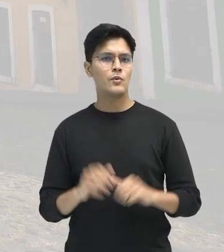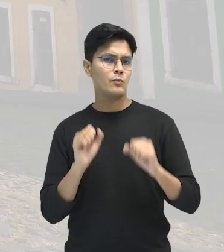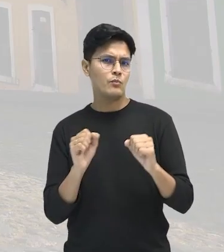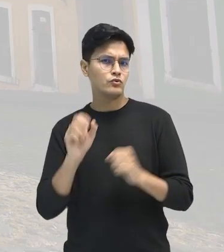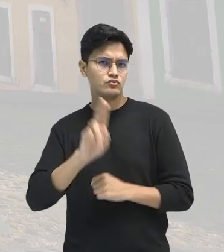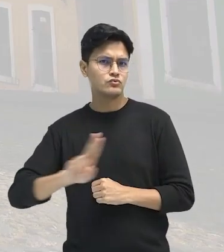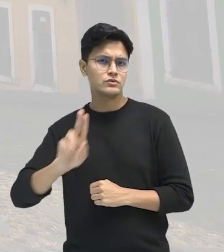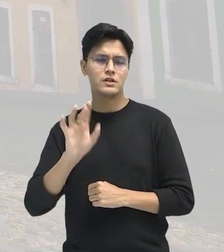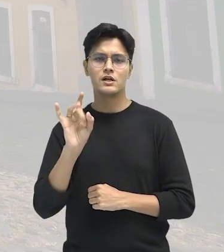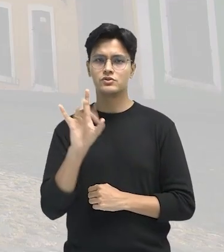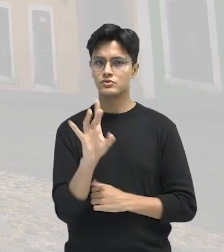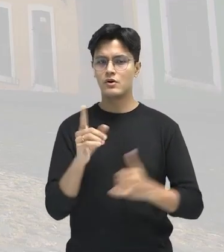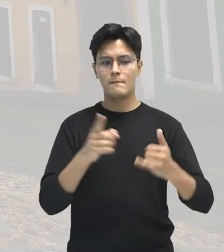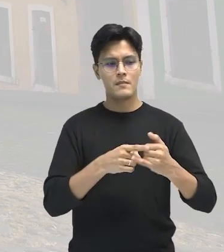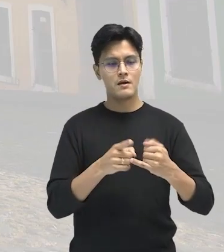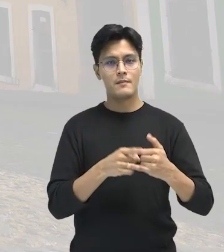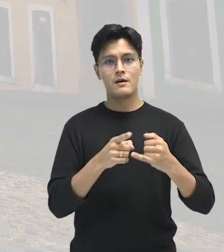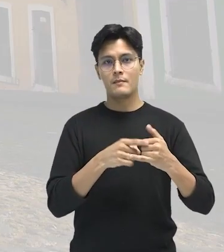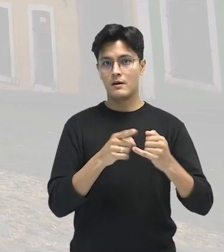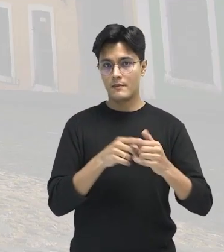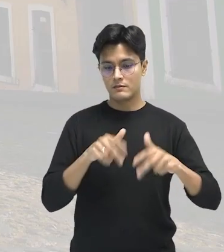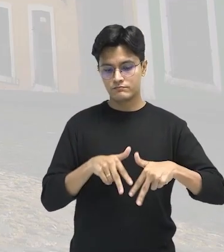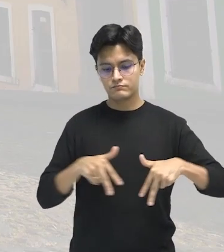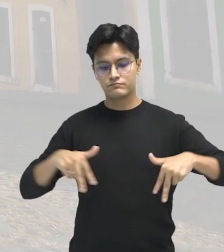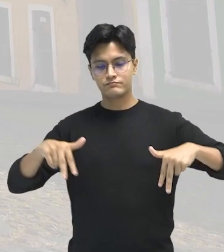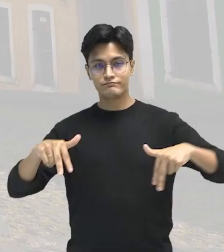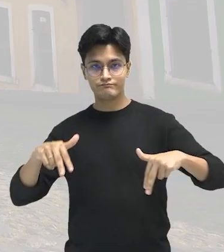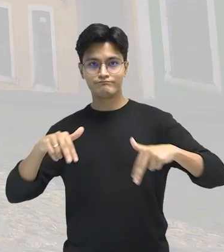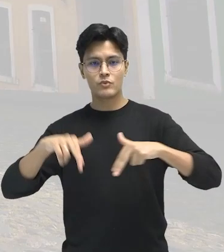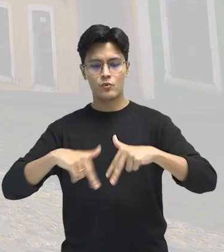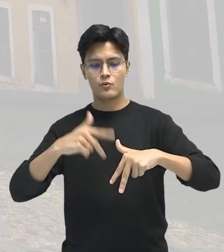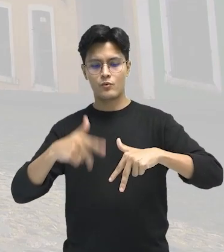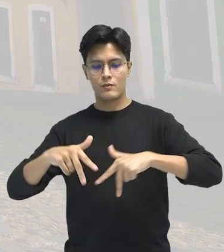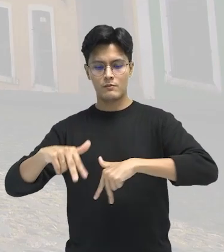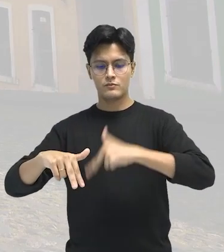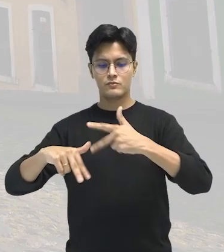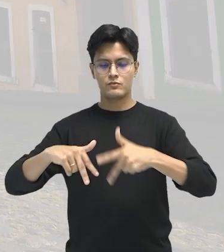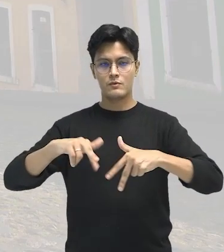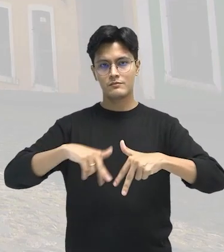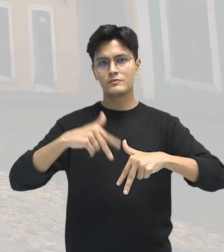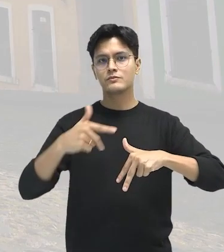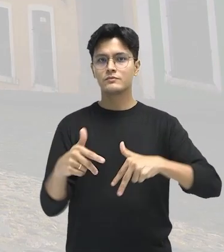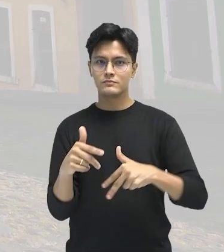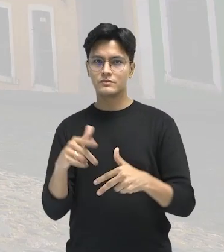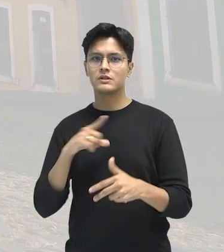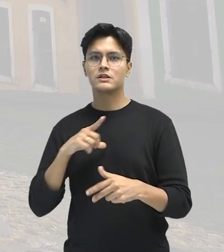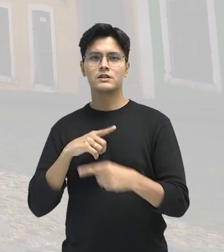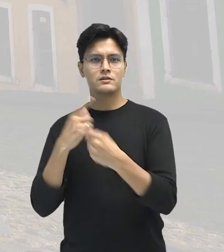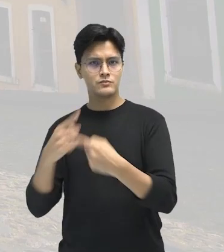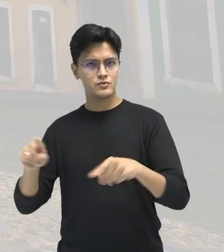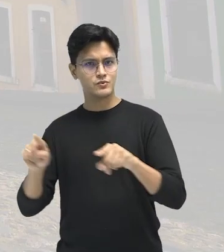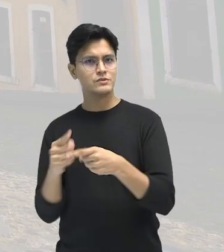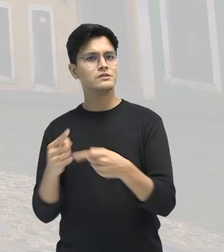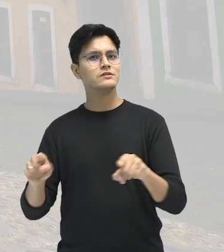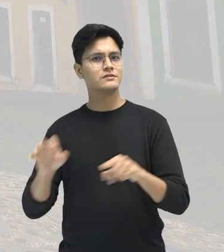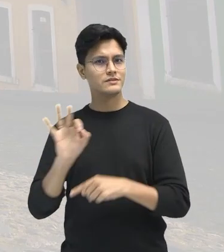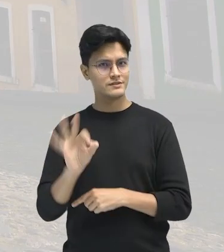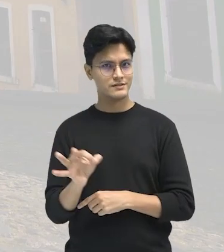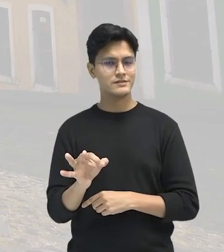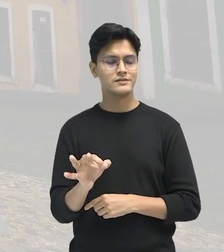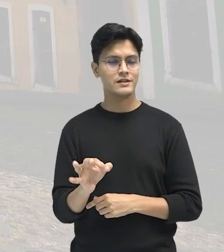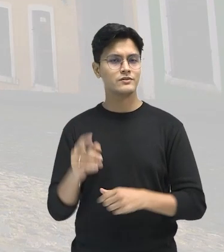sem os demais instrumentos, ou seja, pode ser usado sozinho que ainda assim vai ter ali a musicalidade presente